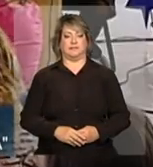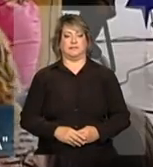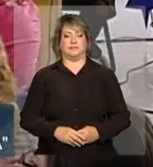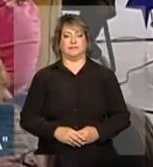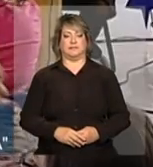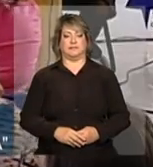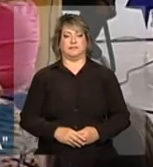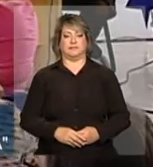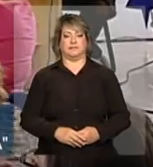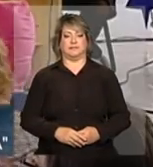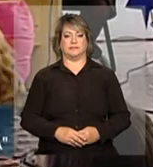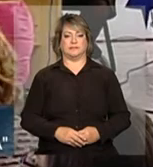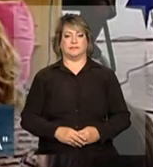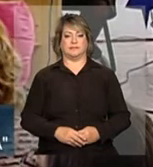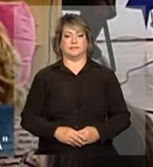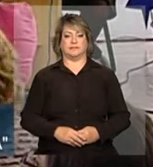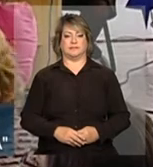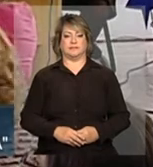faça. Aqui o microfone.